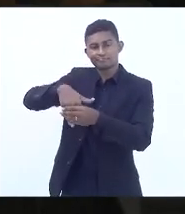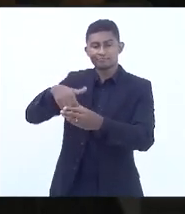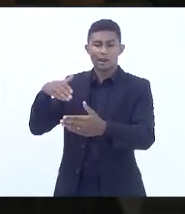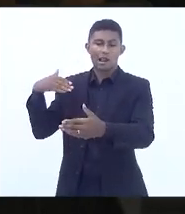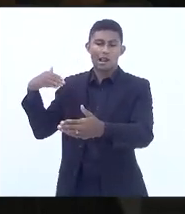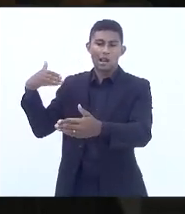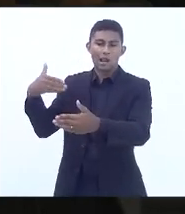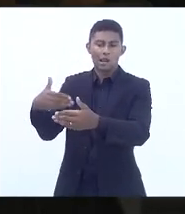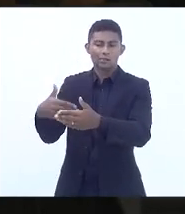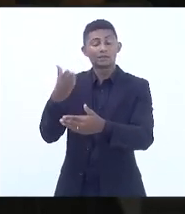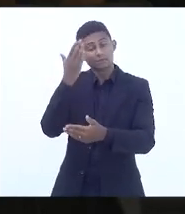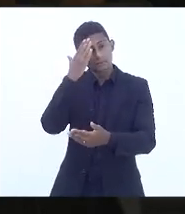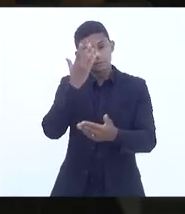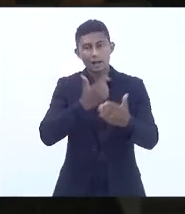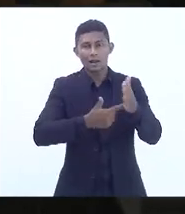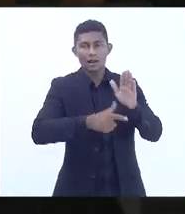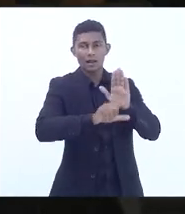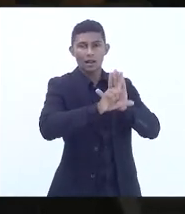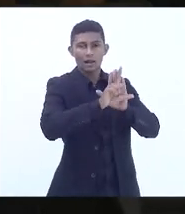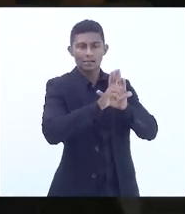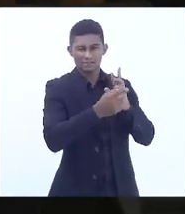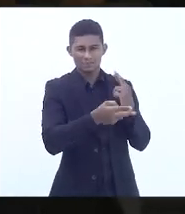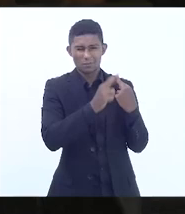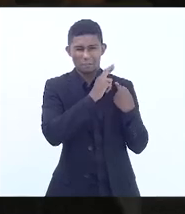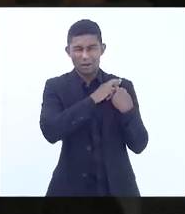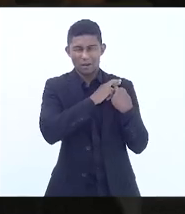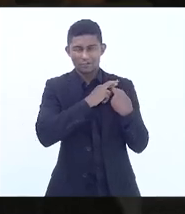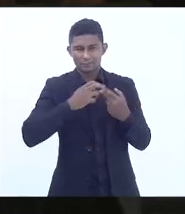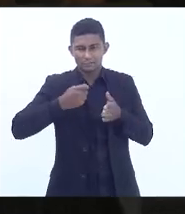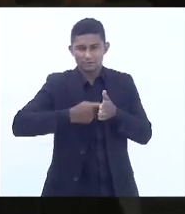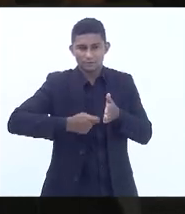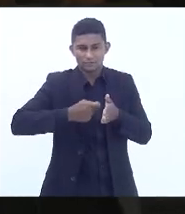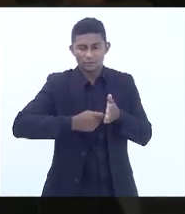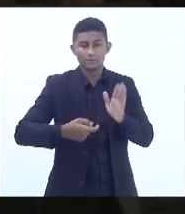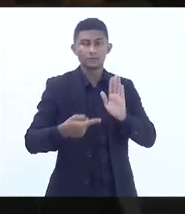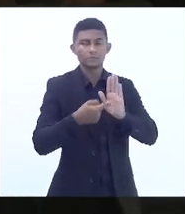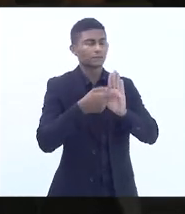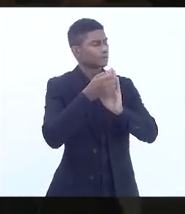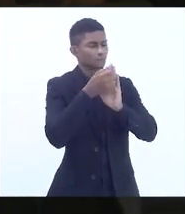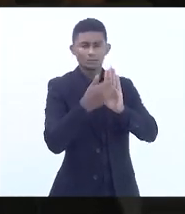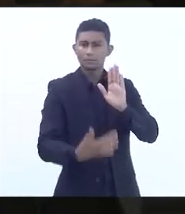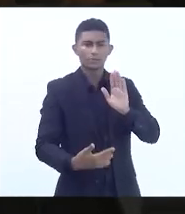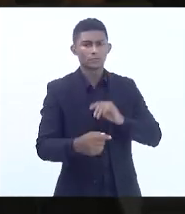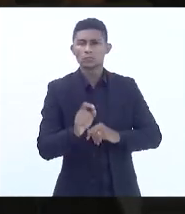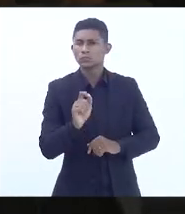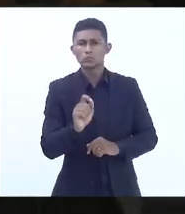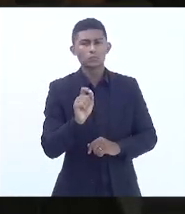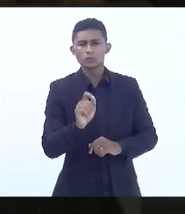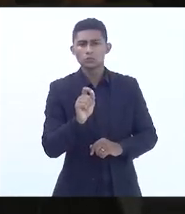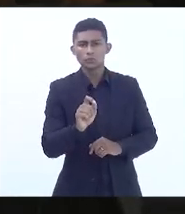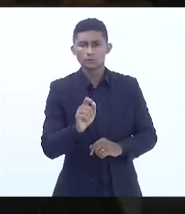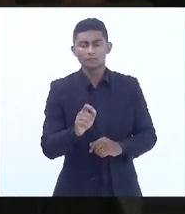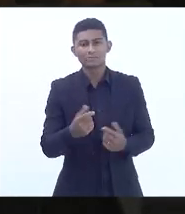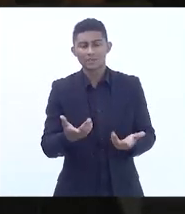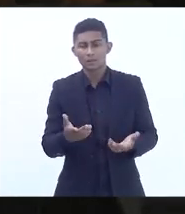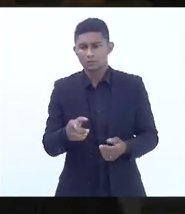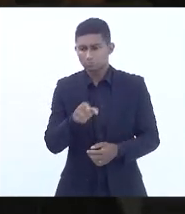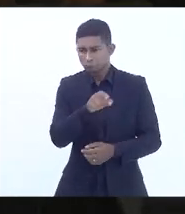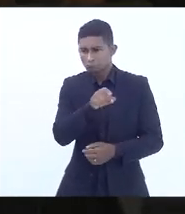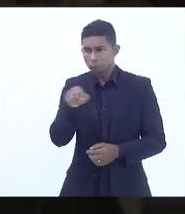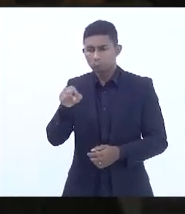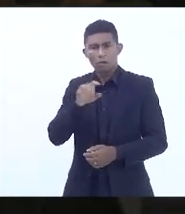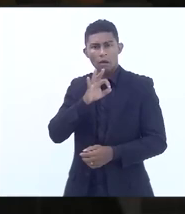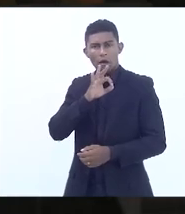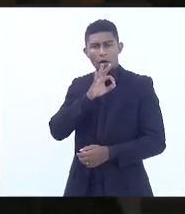fiscal diz lá de forma clara que revisões de plano de cargos e salários ou